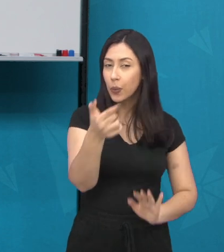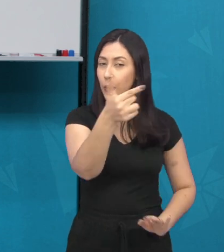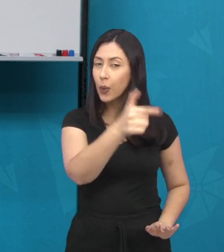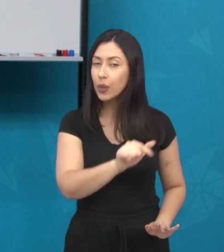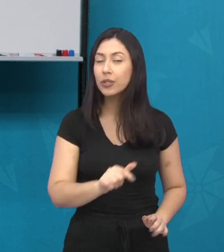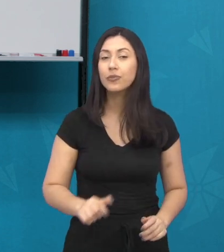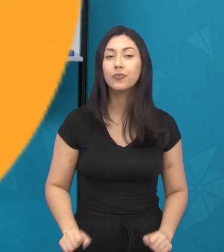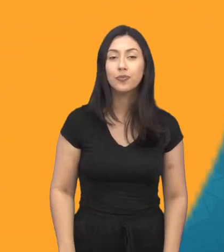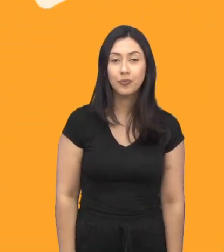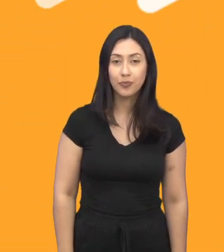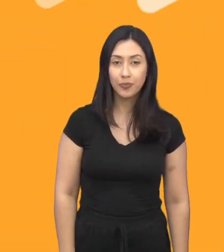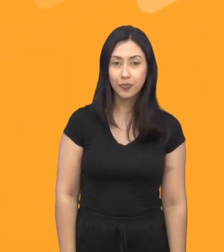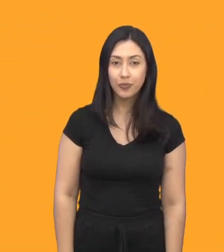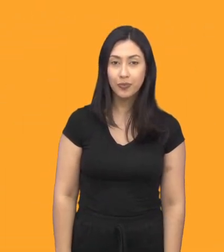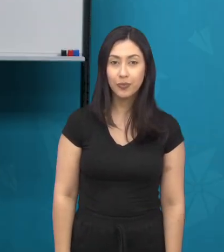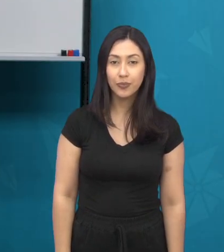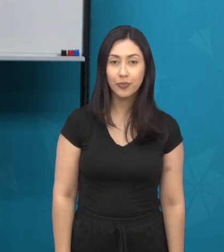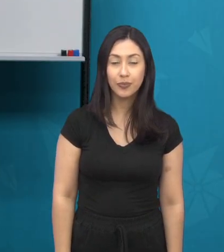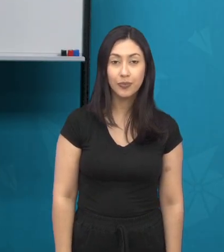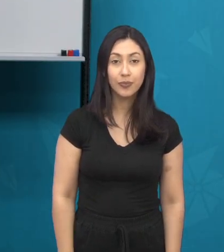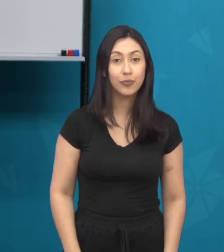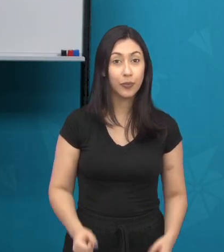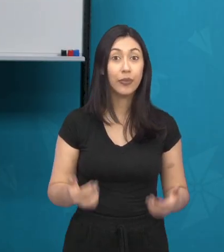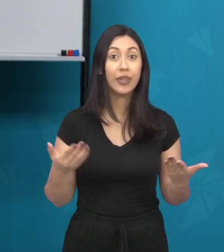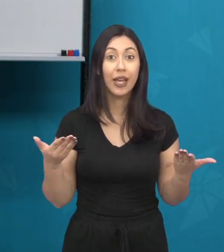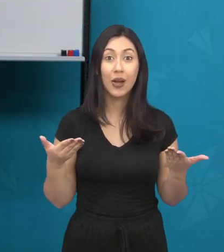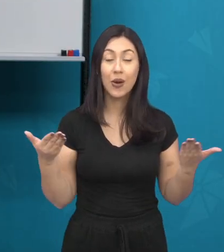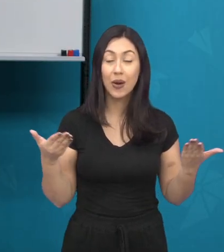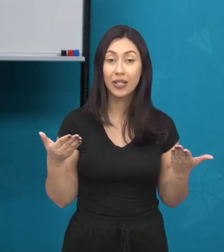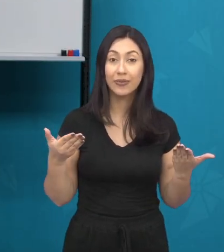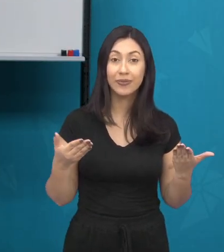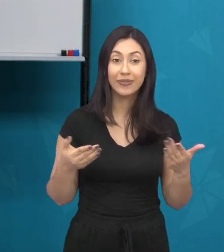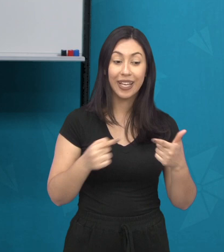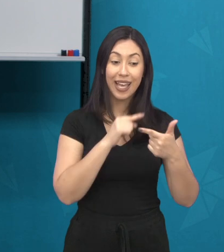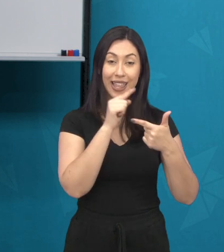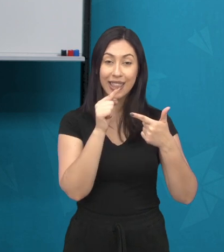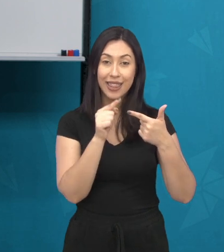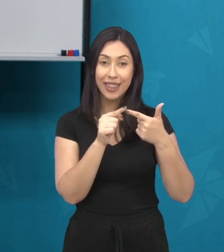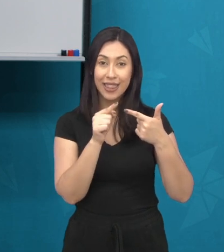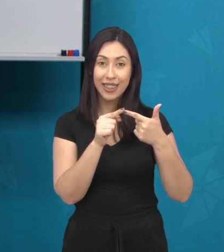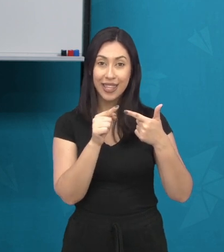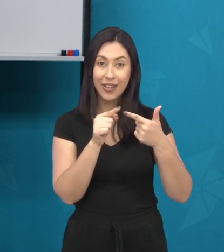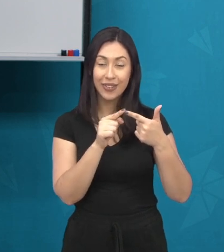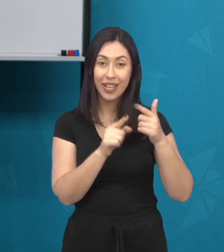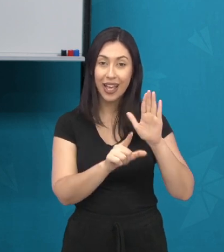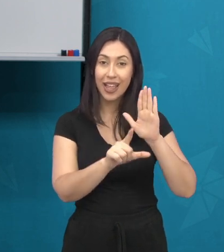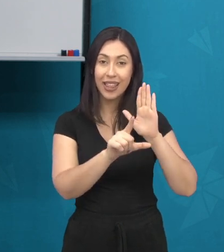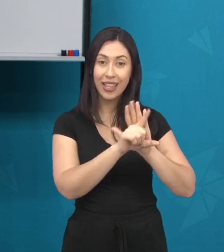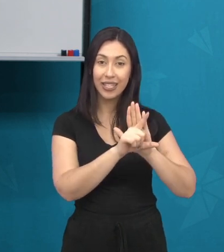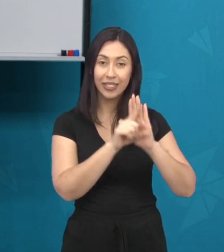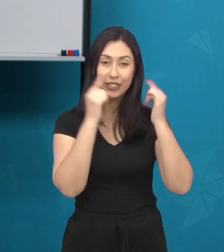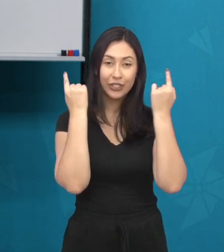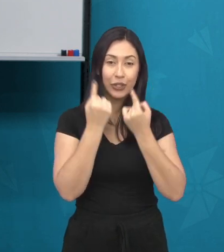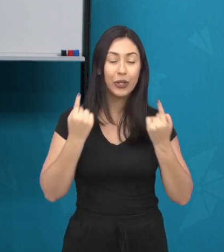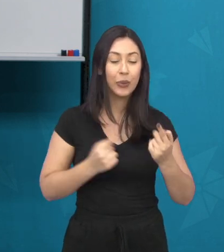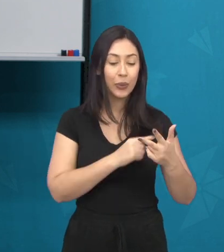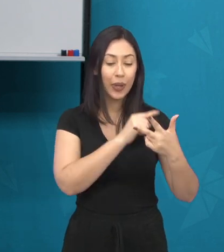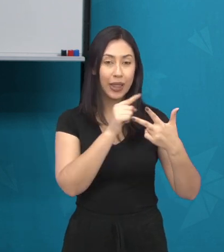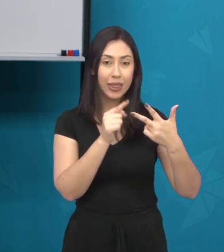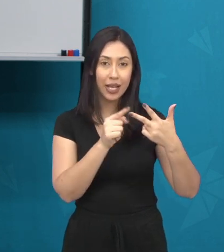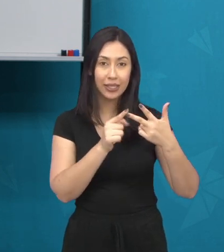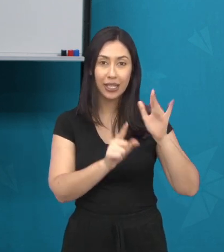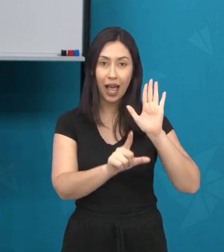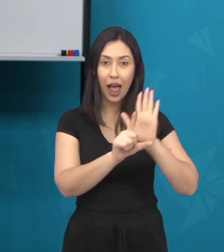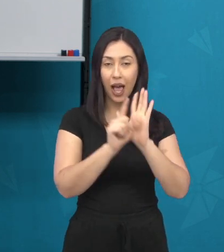Lei de Newton Bora lá pessoal pra segunda e terceira lei de Newton